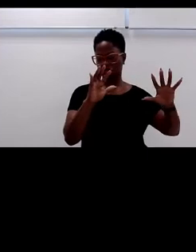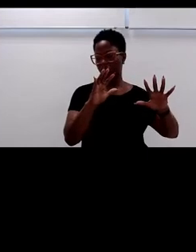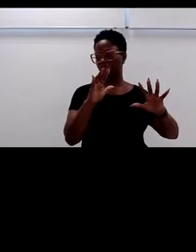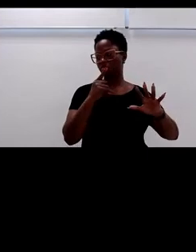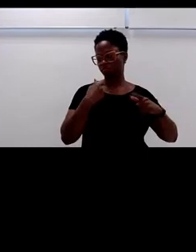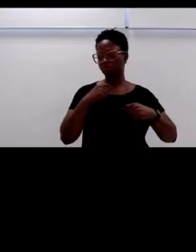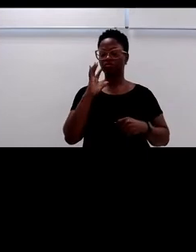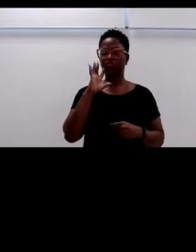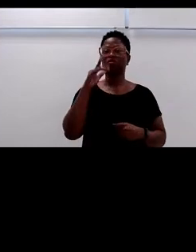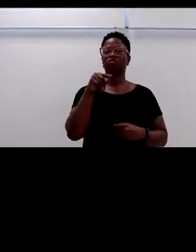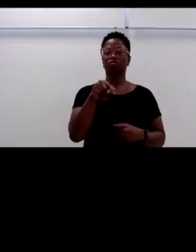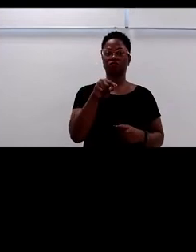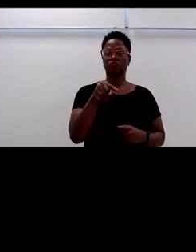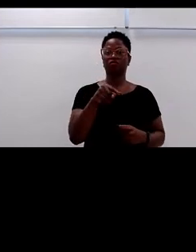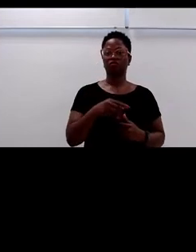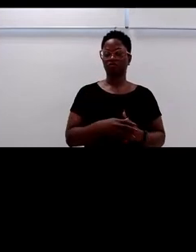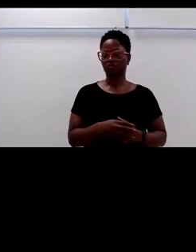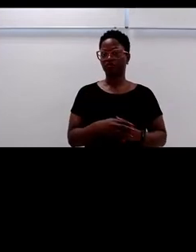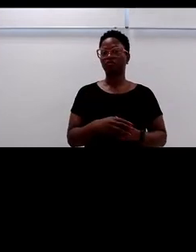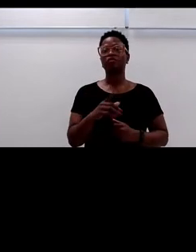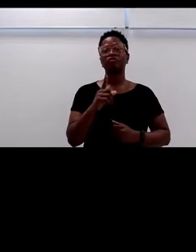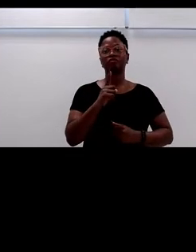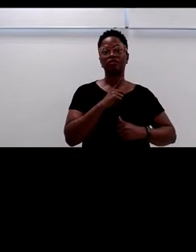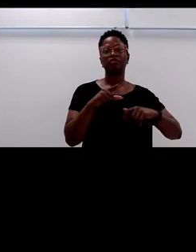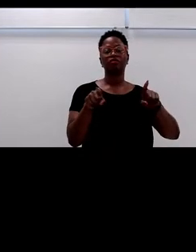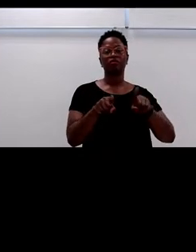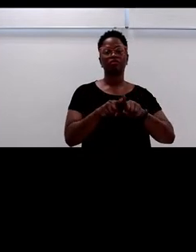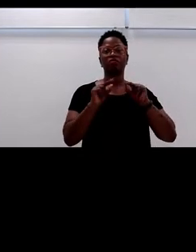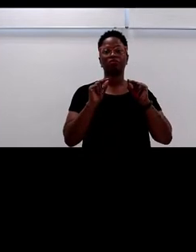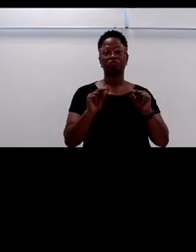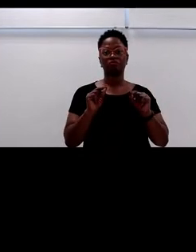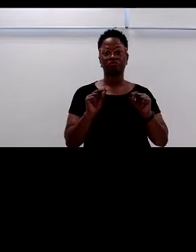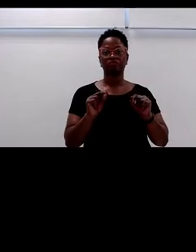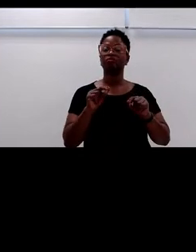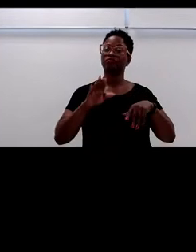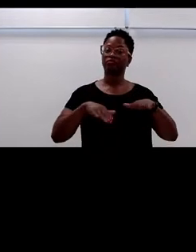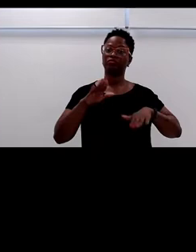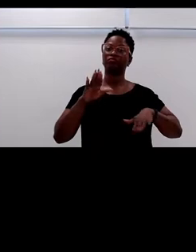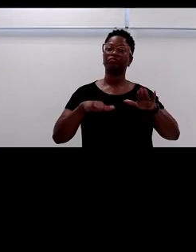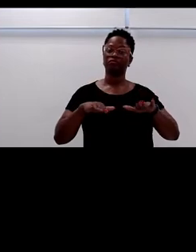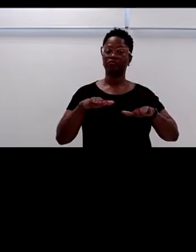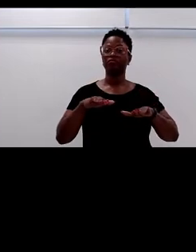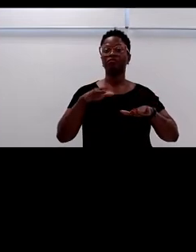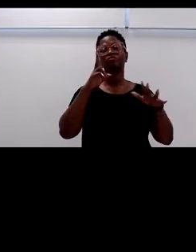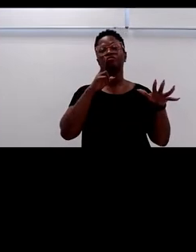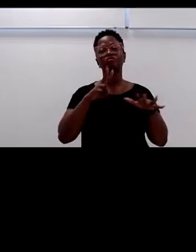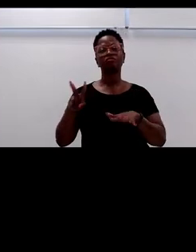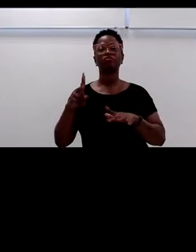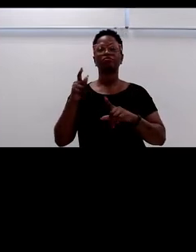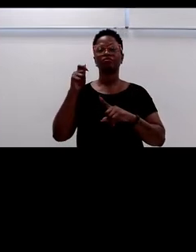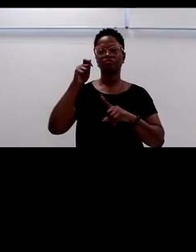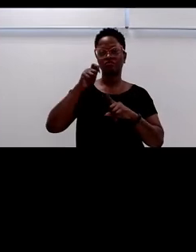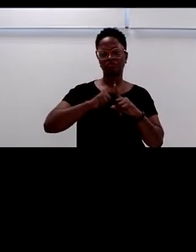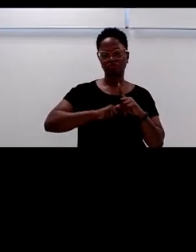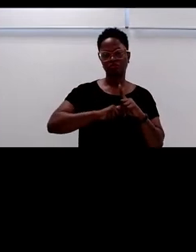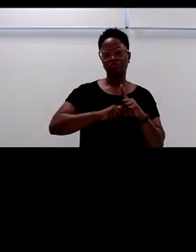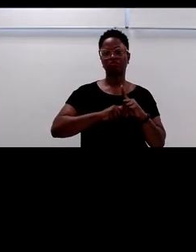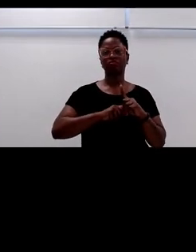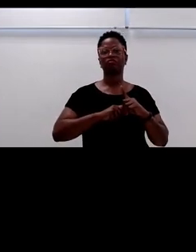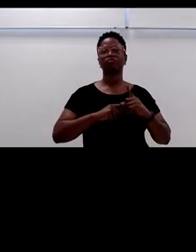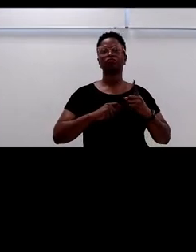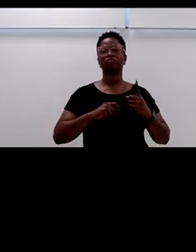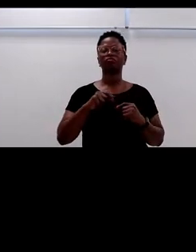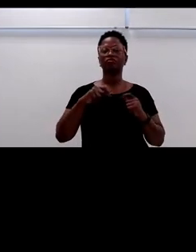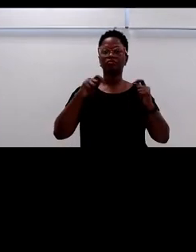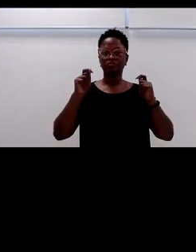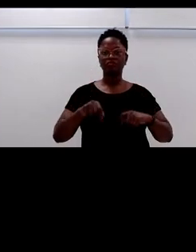isso. Custa um mês, talvez duas semanas, capitulou que ele passou. Aí